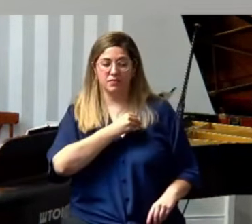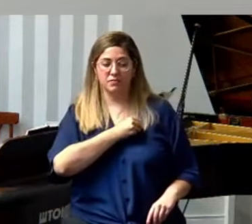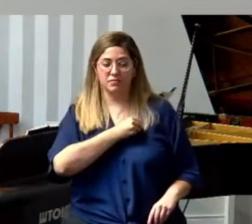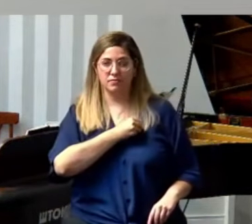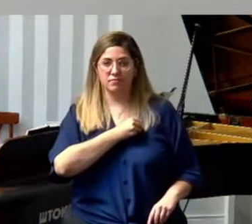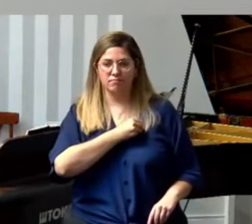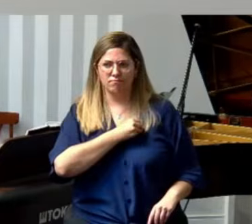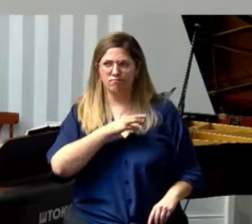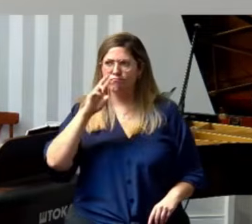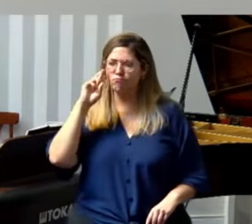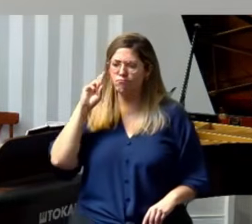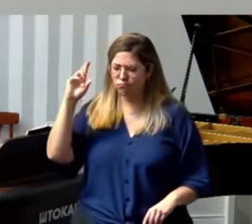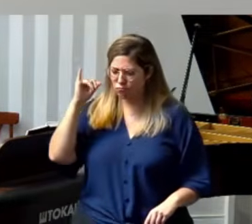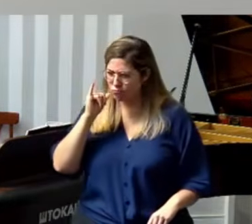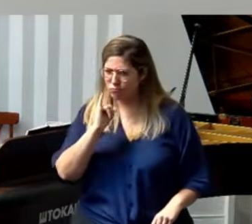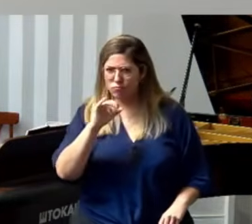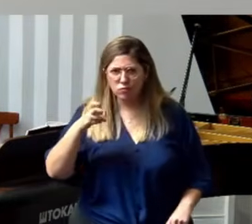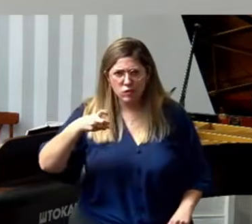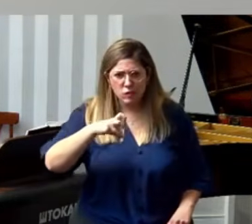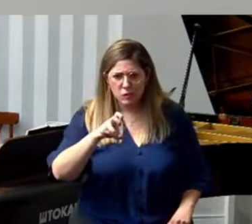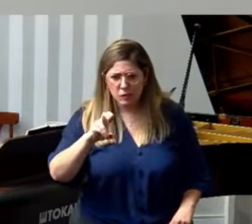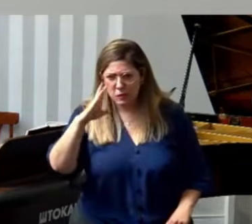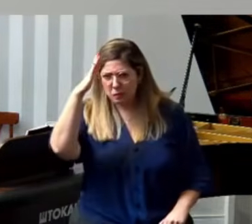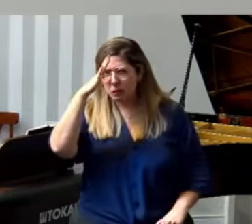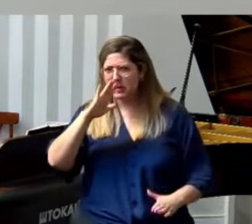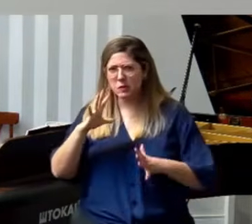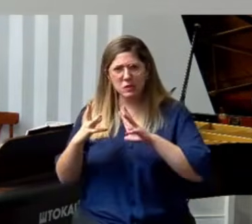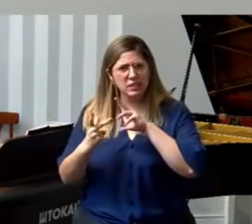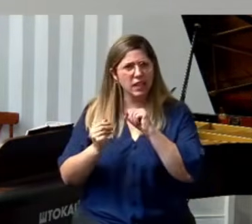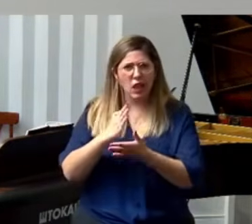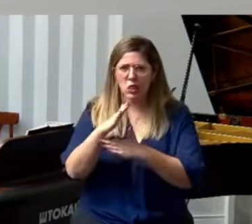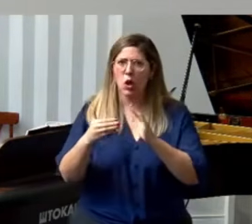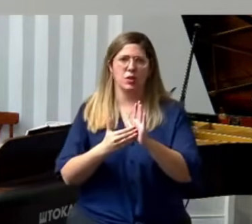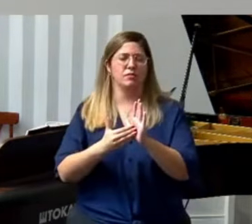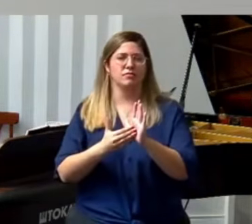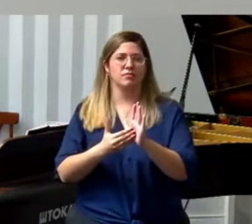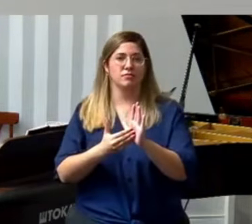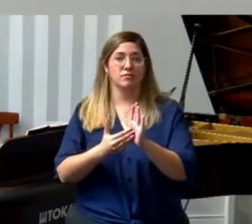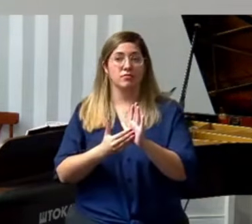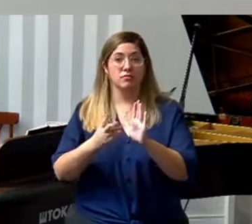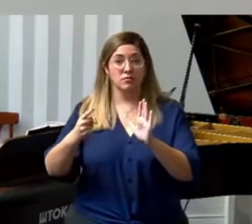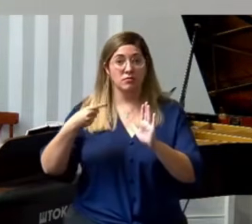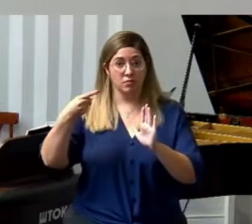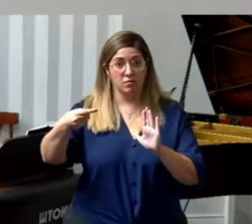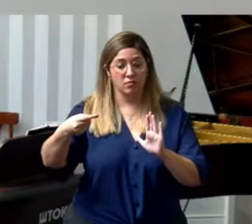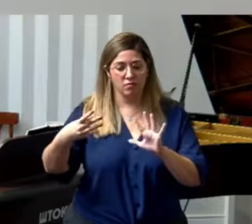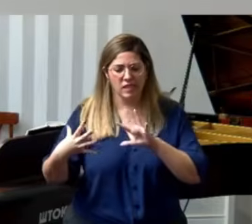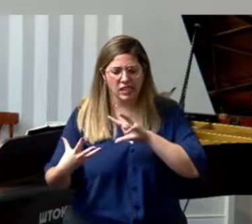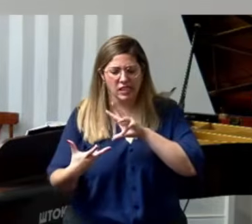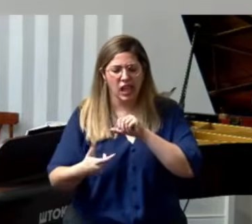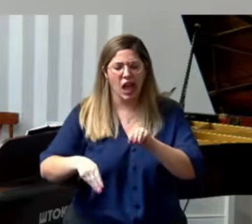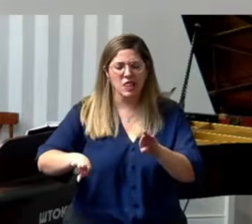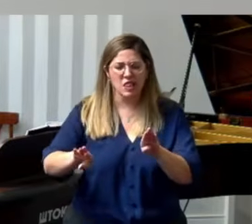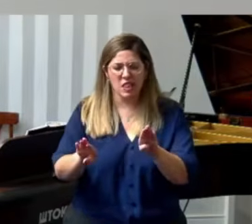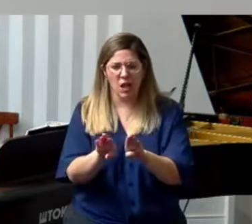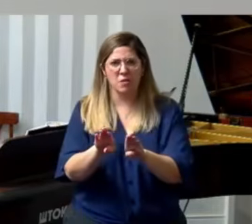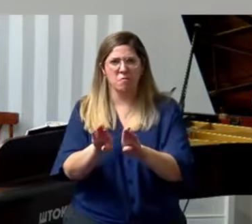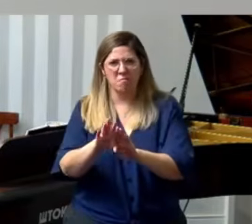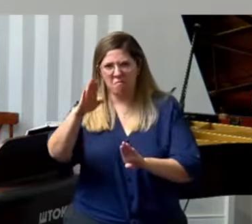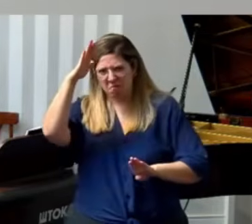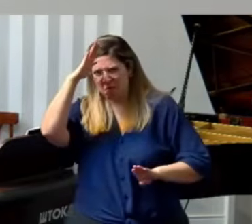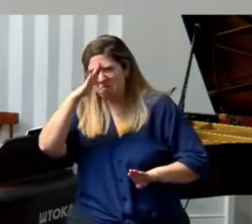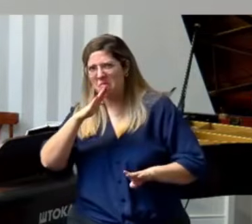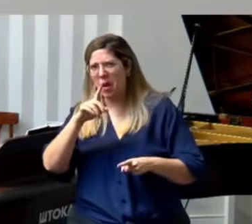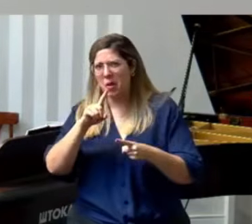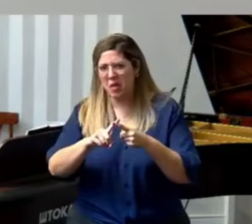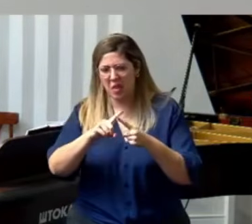serpente era maldita sobre toda a terra. E depois o Senhor fala que a terra seria maldita